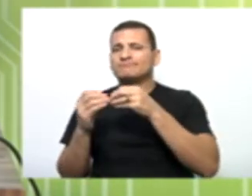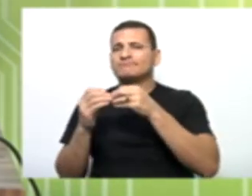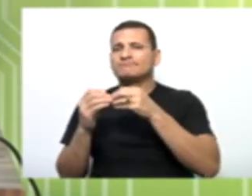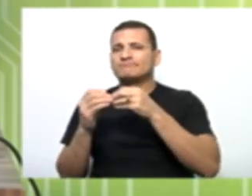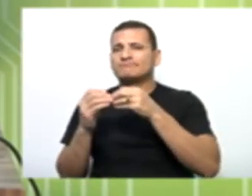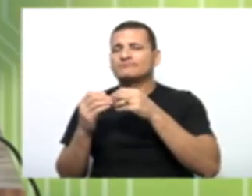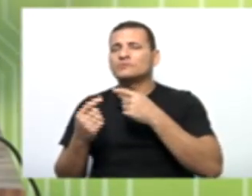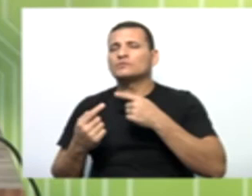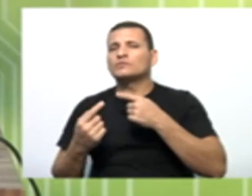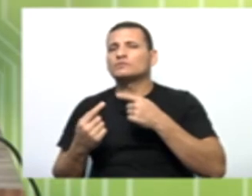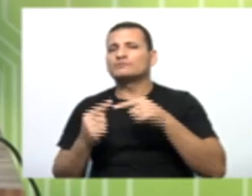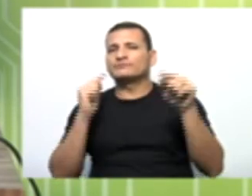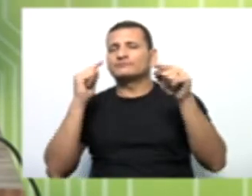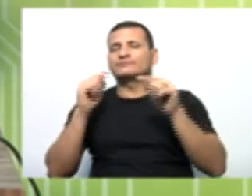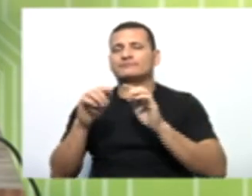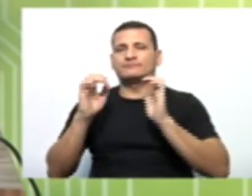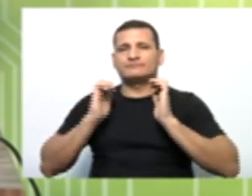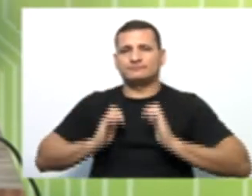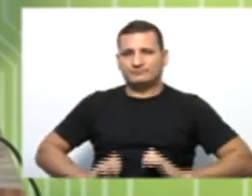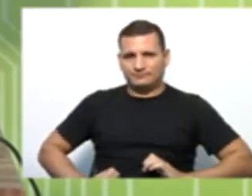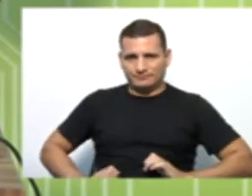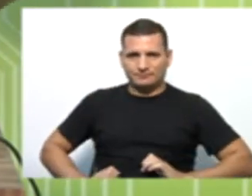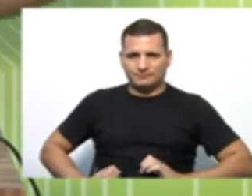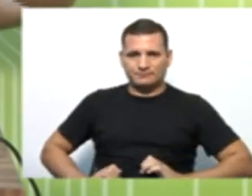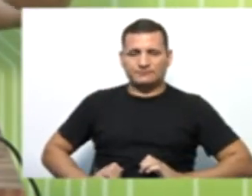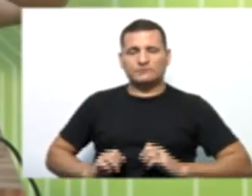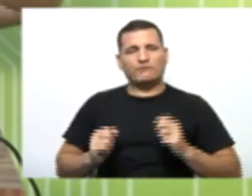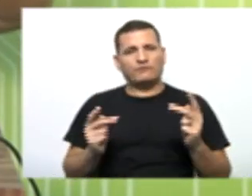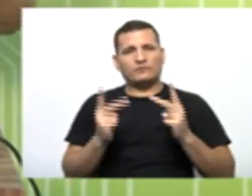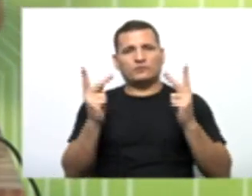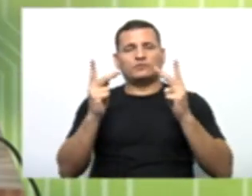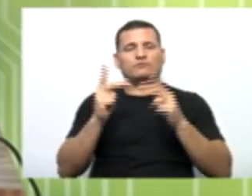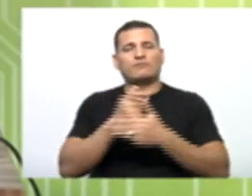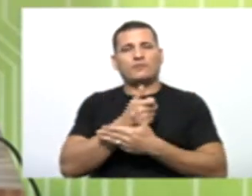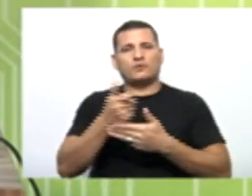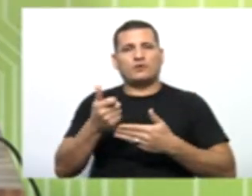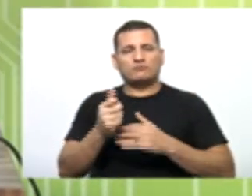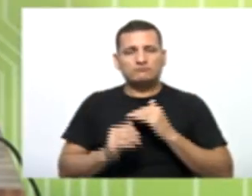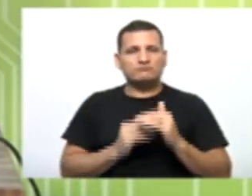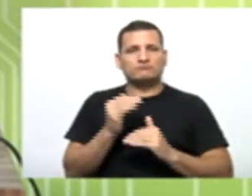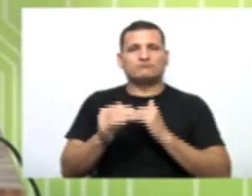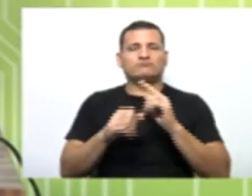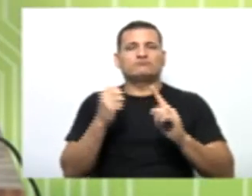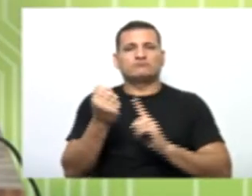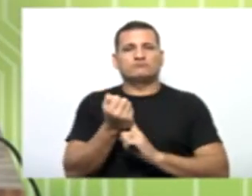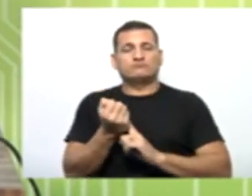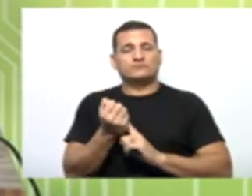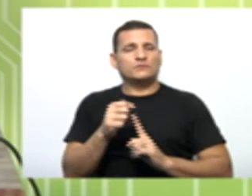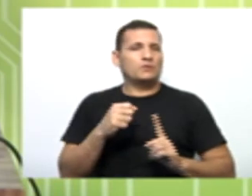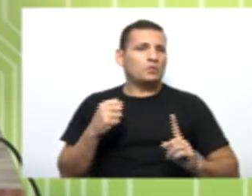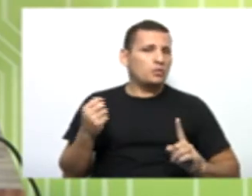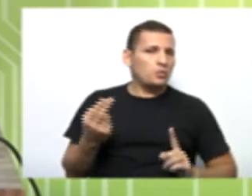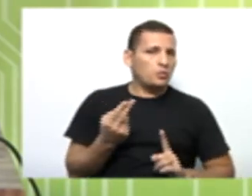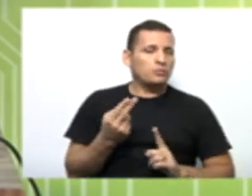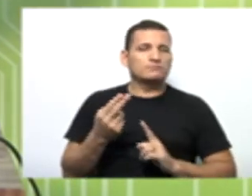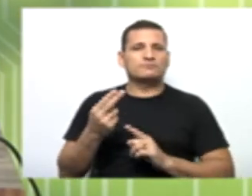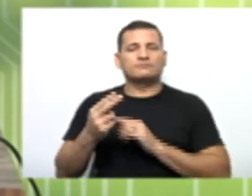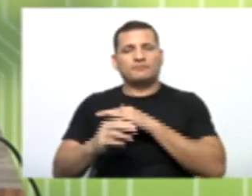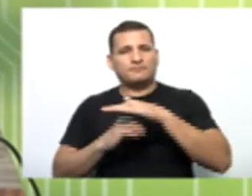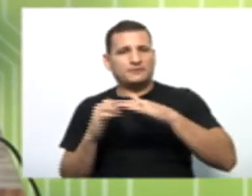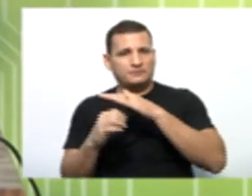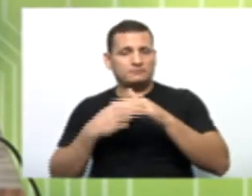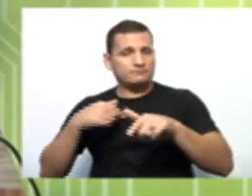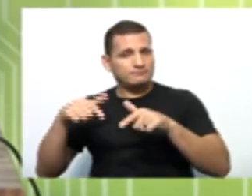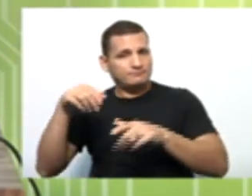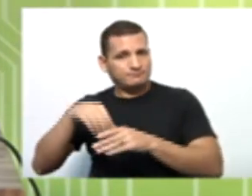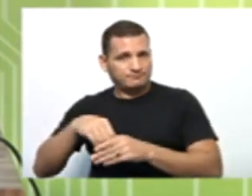éticos e valores morais que foram construídos pela sociedade que eu vivo ou pela empresa que eu trabalho. Então, o próprio